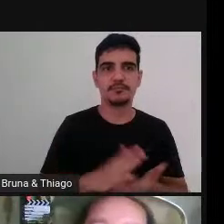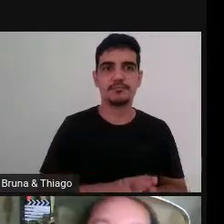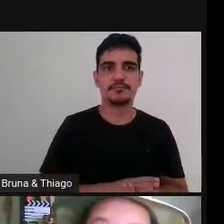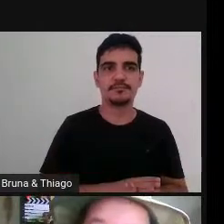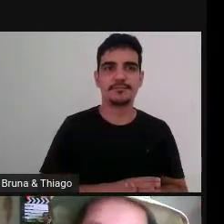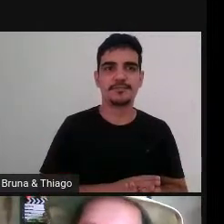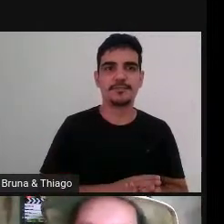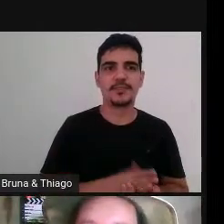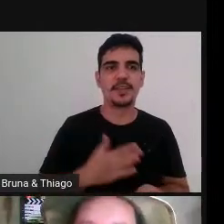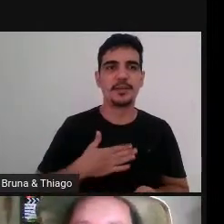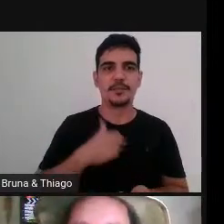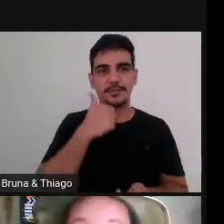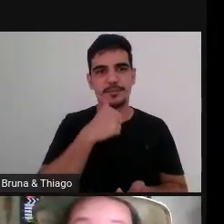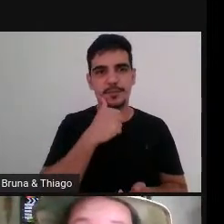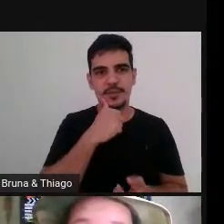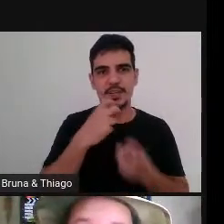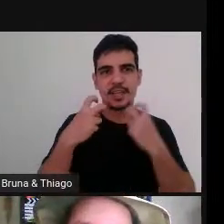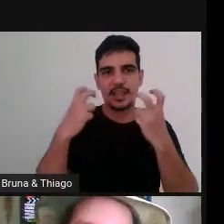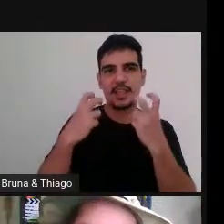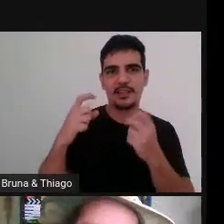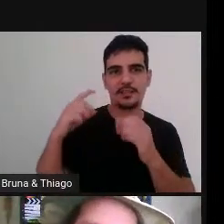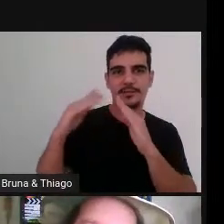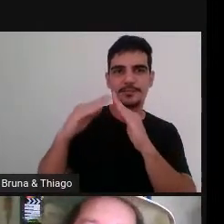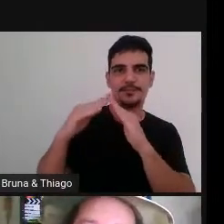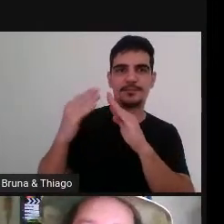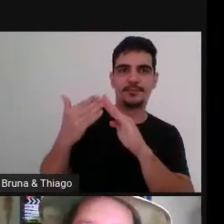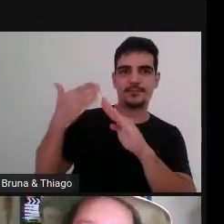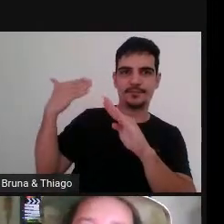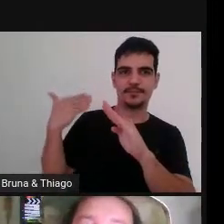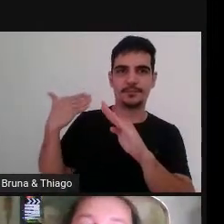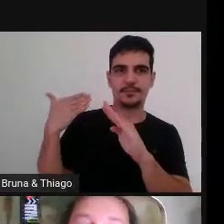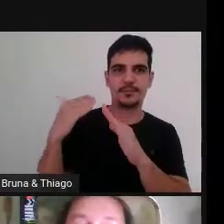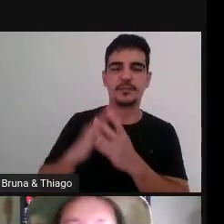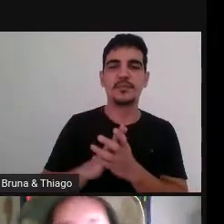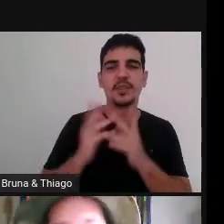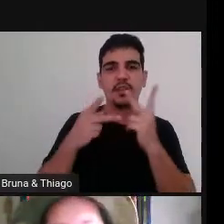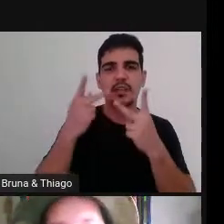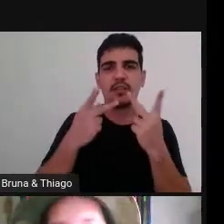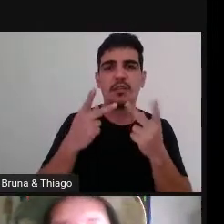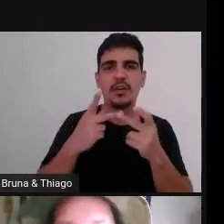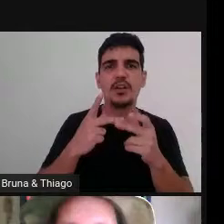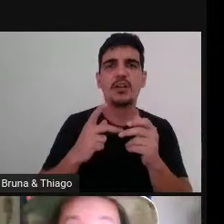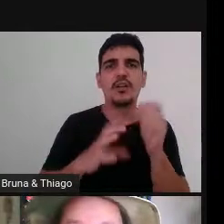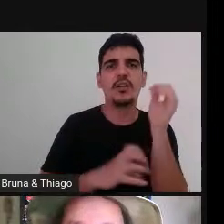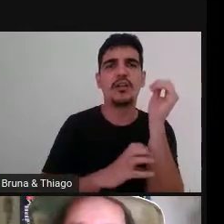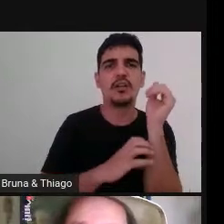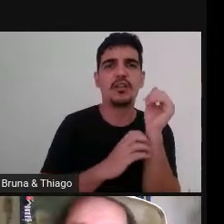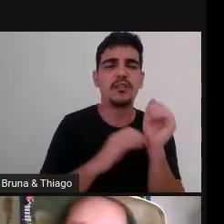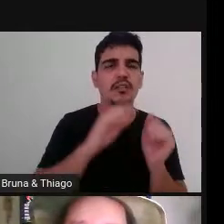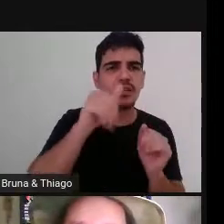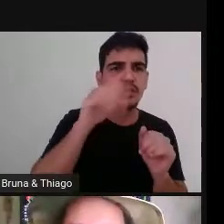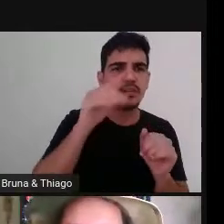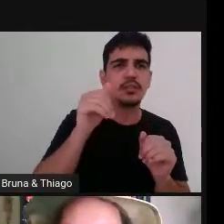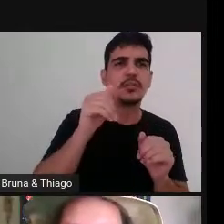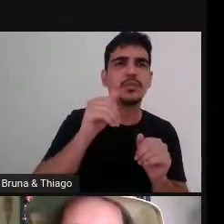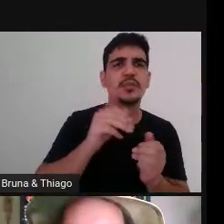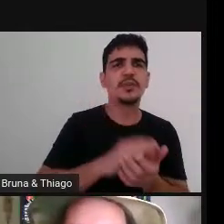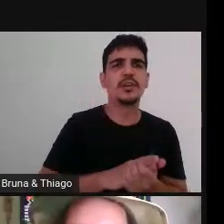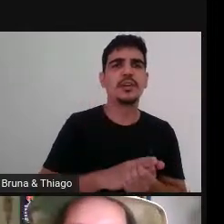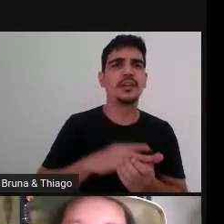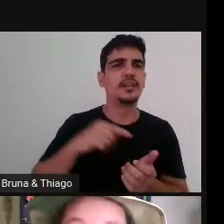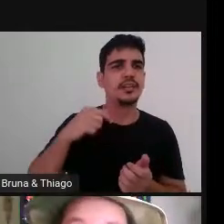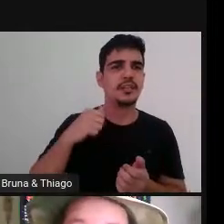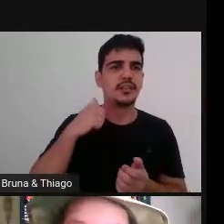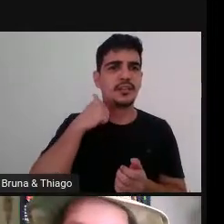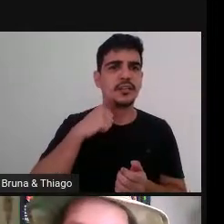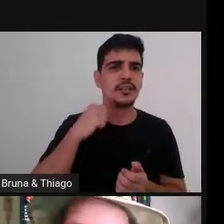gente. E aí, essa aranha, eu falei com outros amigos, com o Pedro, de Minas, que também trabalha com aracnídeos.